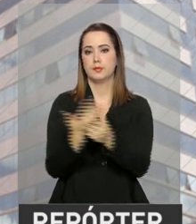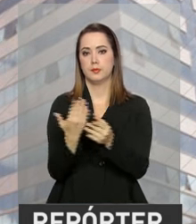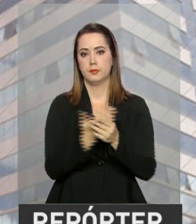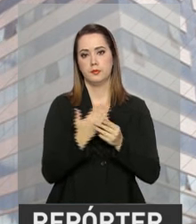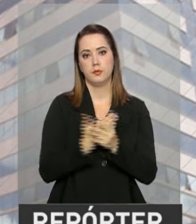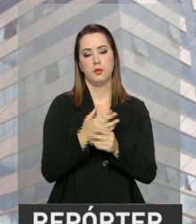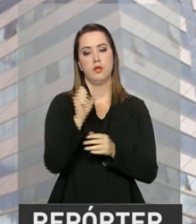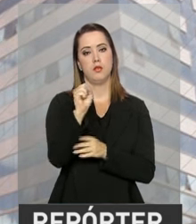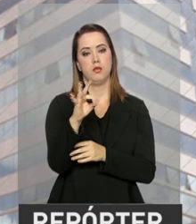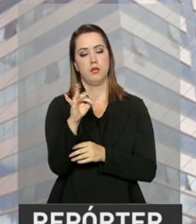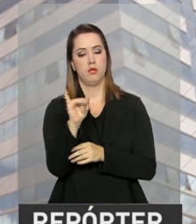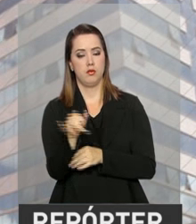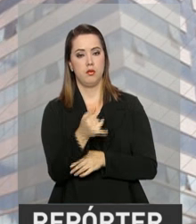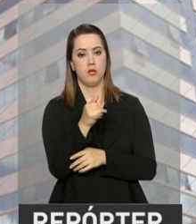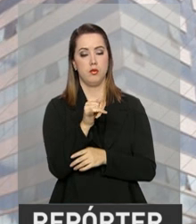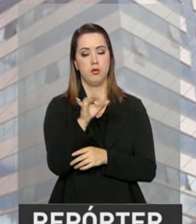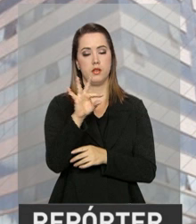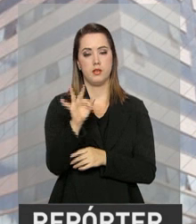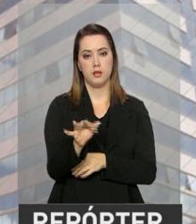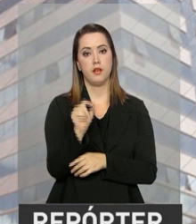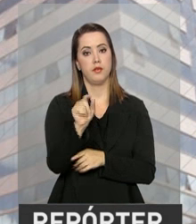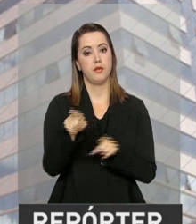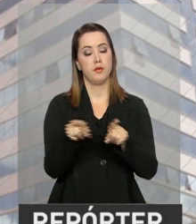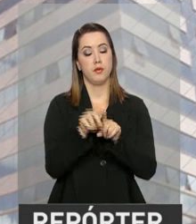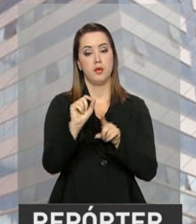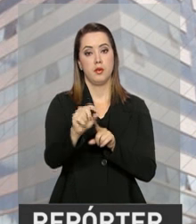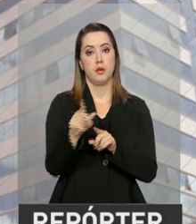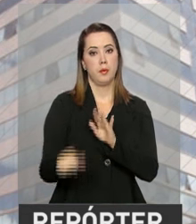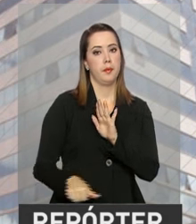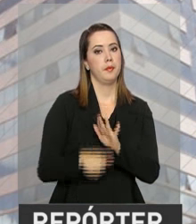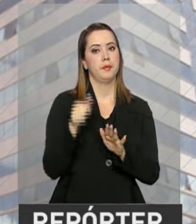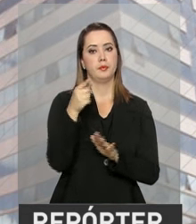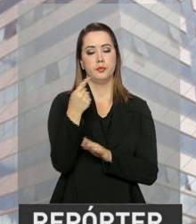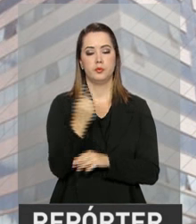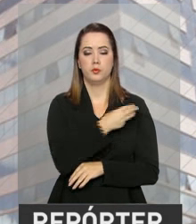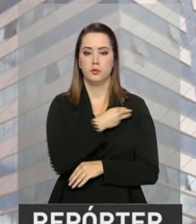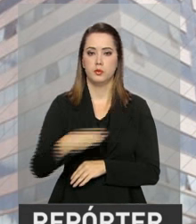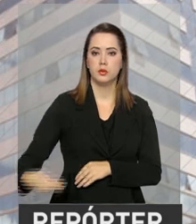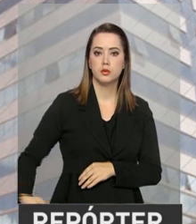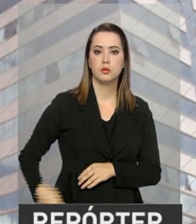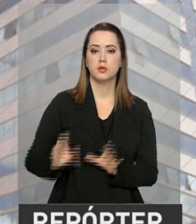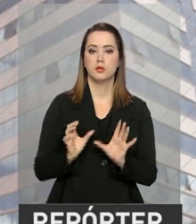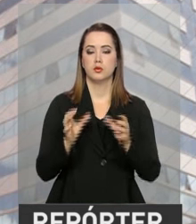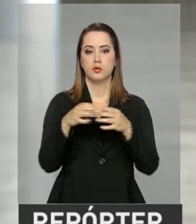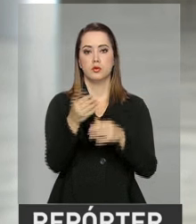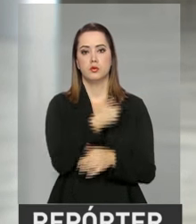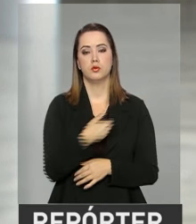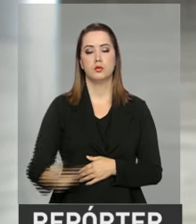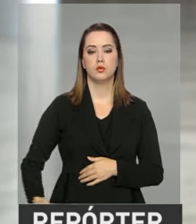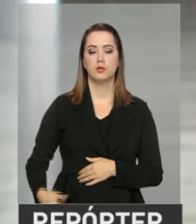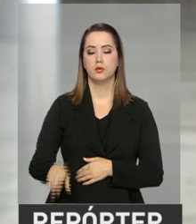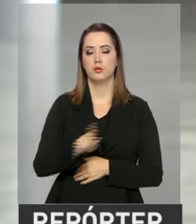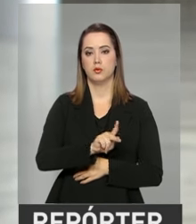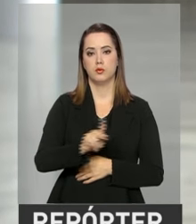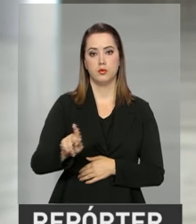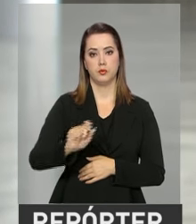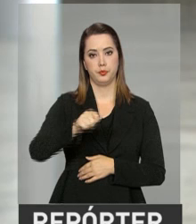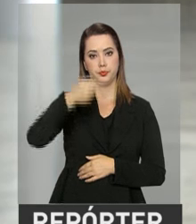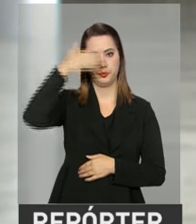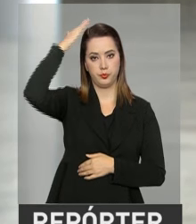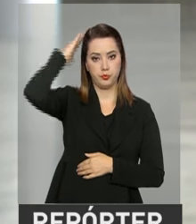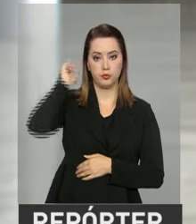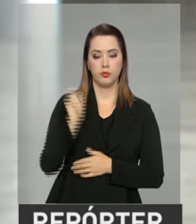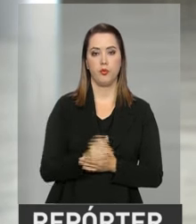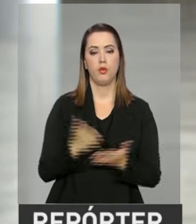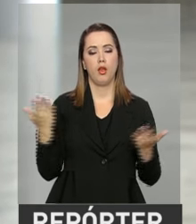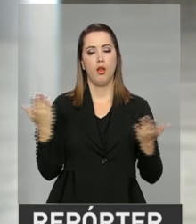será a primeira mulher a ocupar cargo no primeiro escalão do governo do presidente Michel Temer. Bom, e agora à